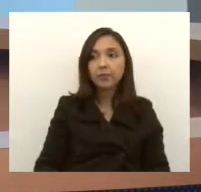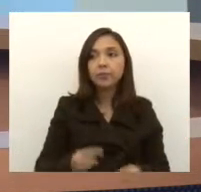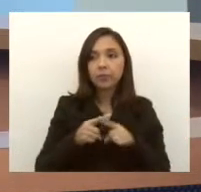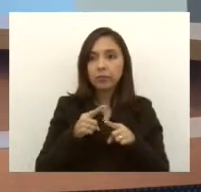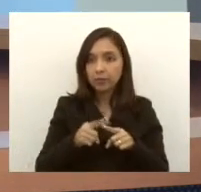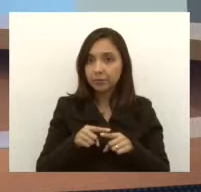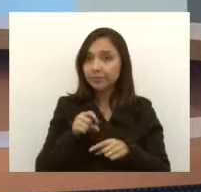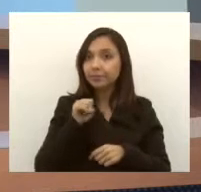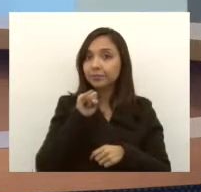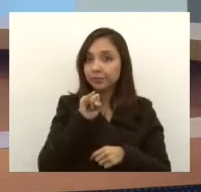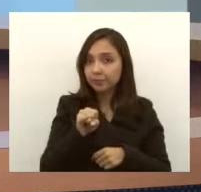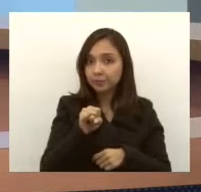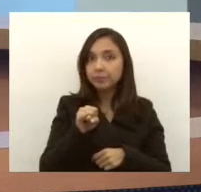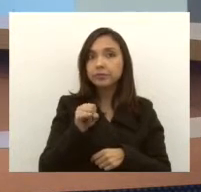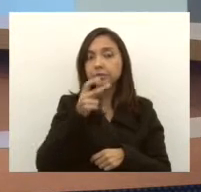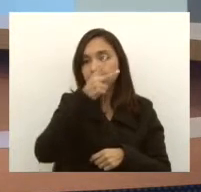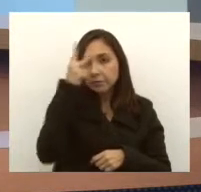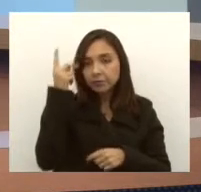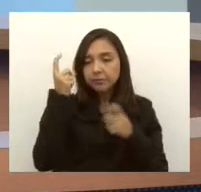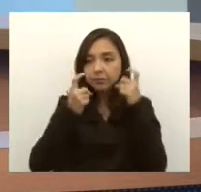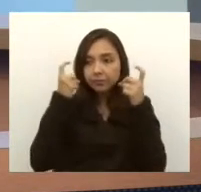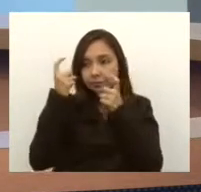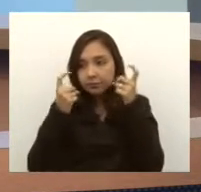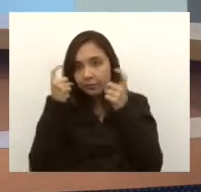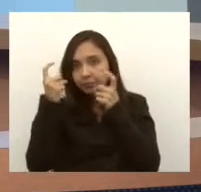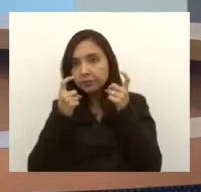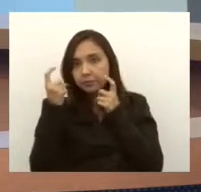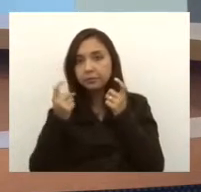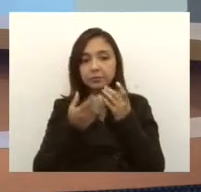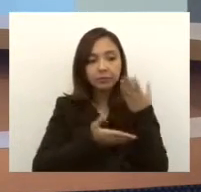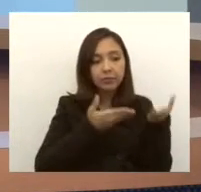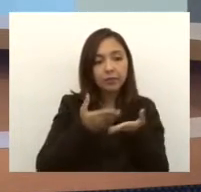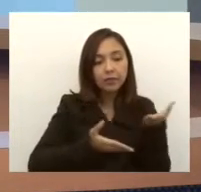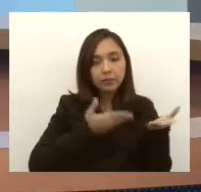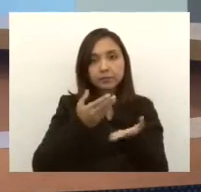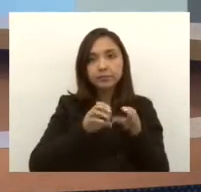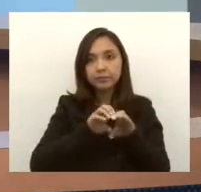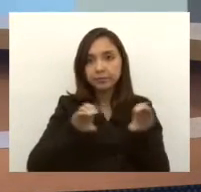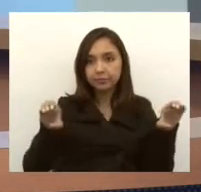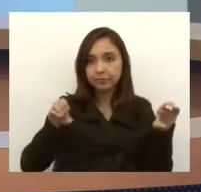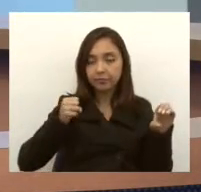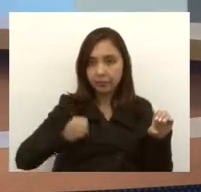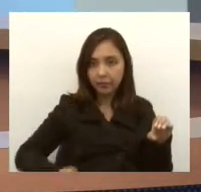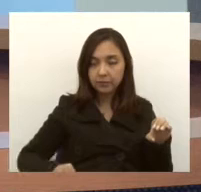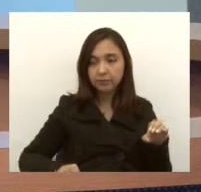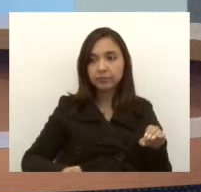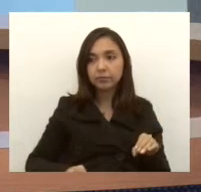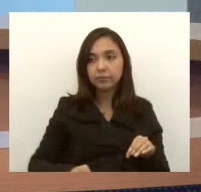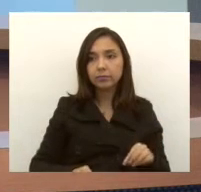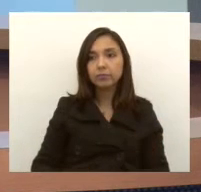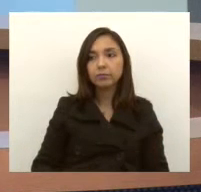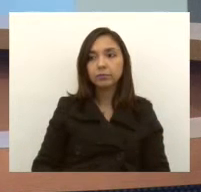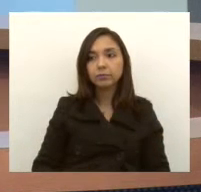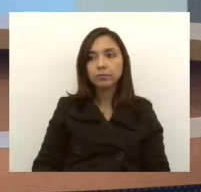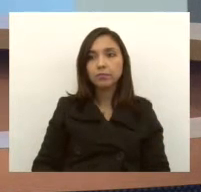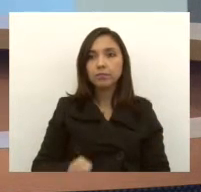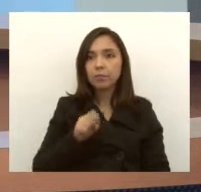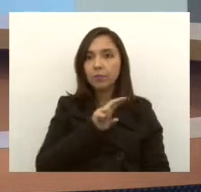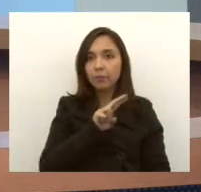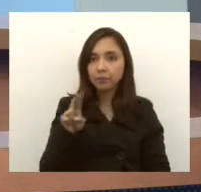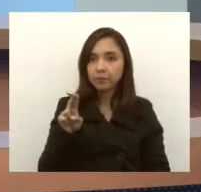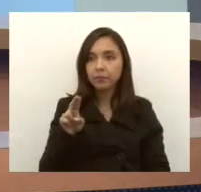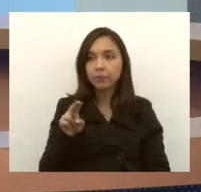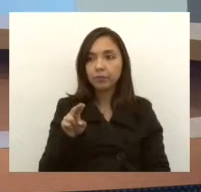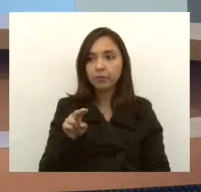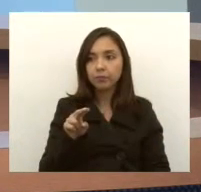se tem alguém que se preocupou e que se preocupa com tratamento de esgoto nesta cidade, chama-se,